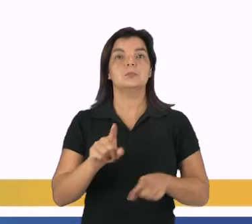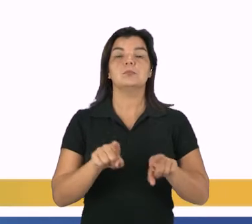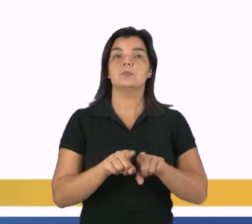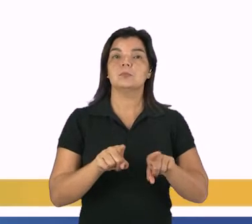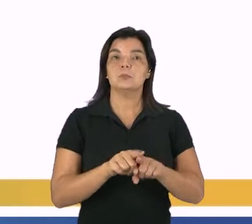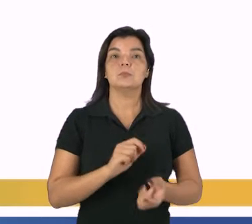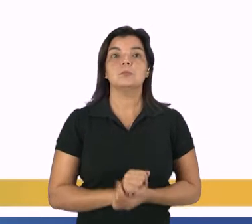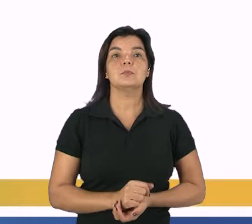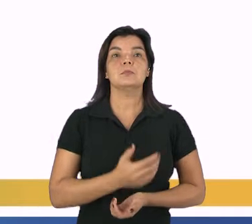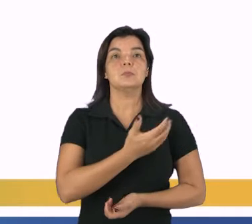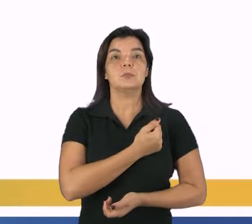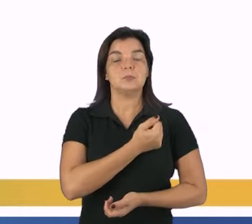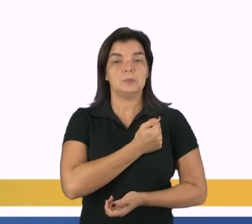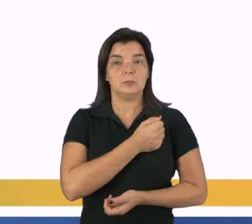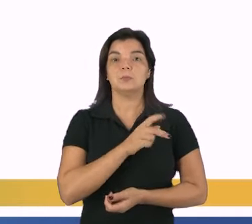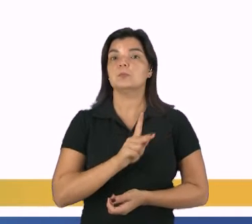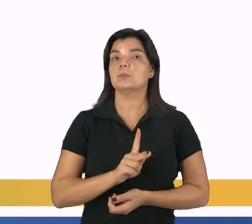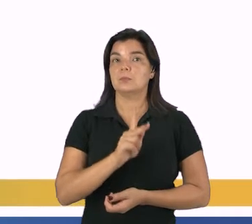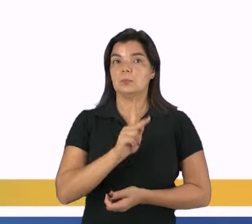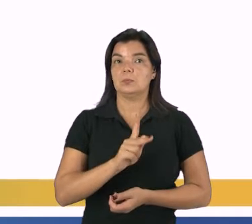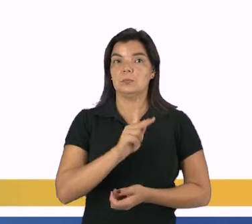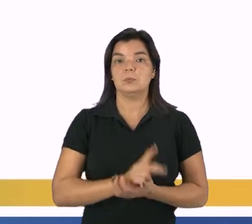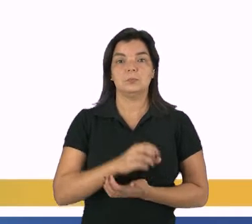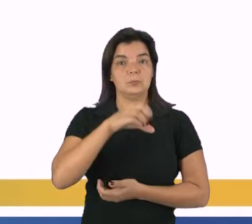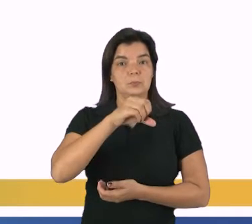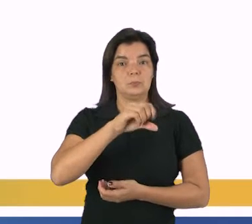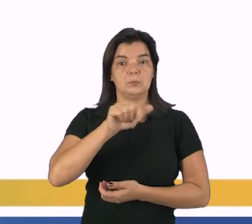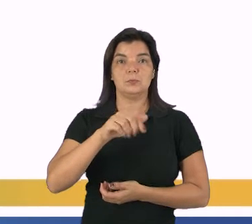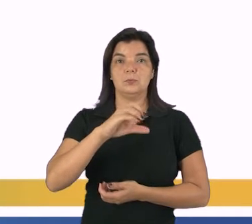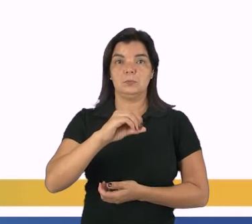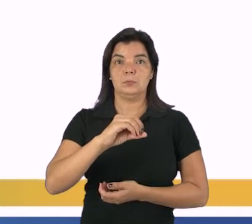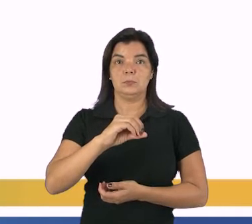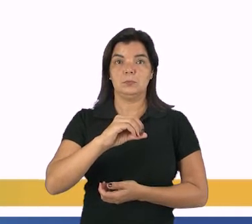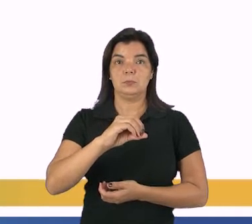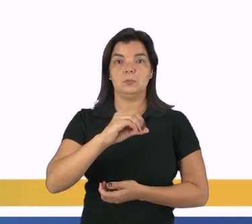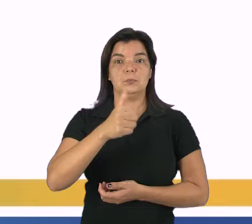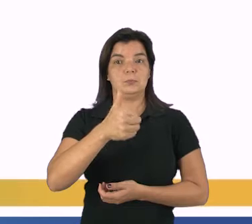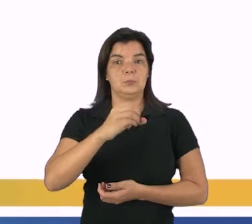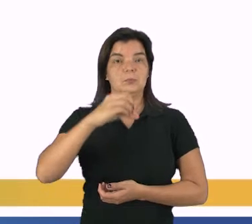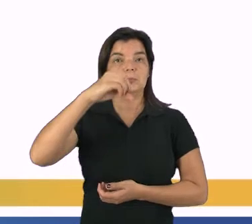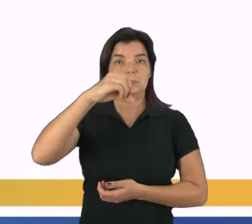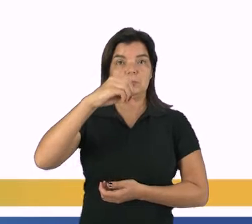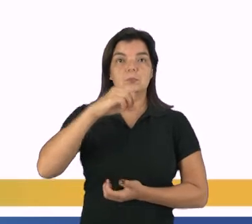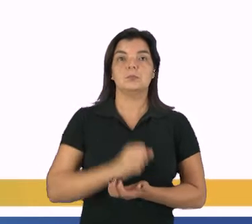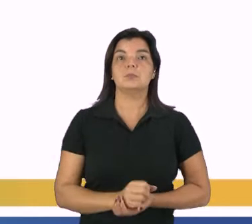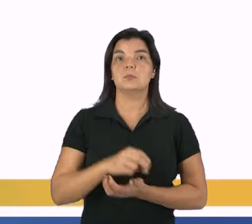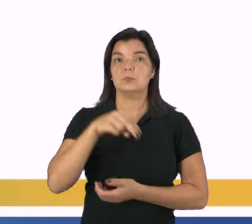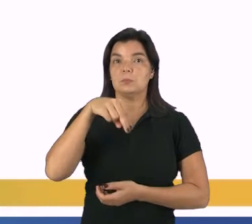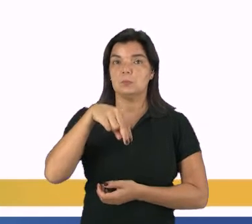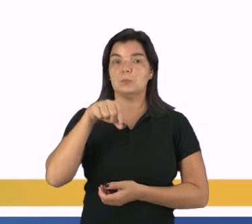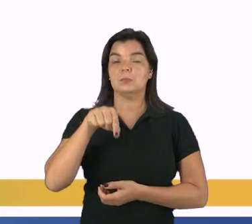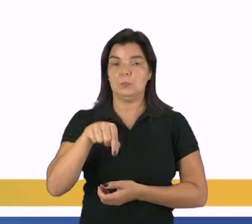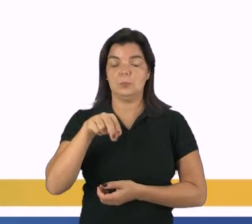ser Qzão e Qzinho, dividido por d ao quadrado, tá? Veja que é o quadrado da distância, tudo